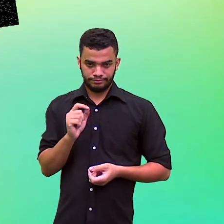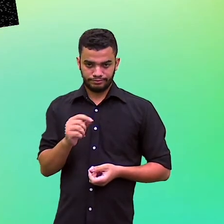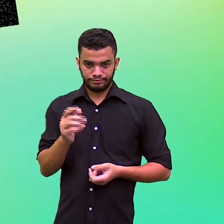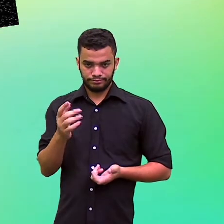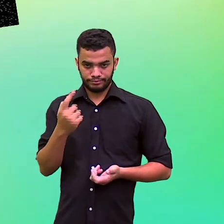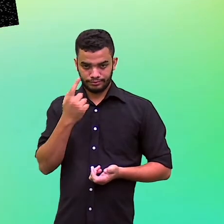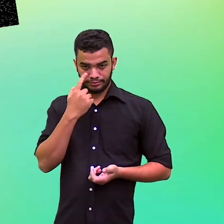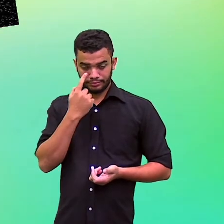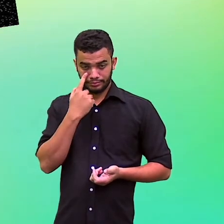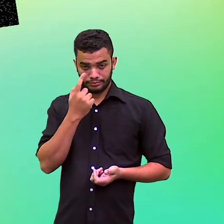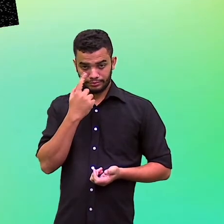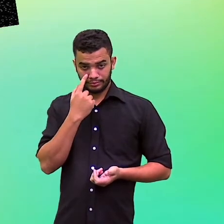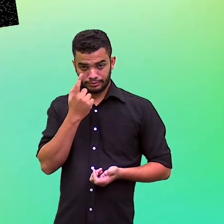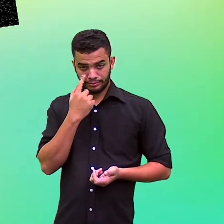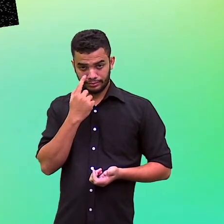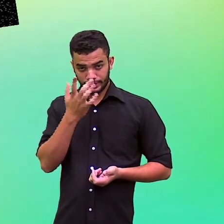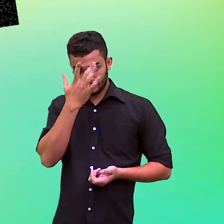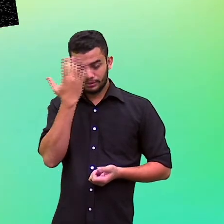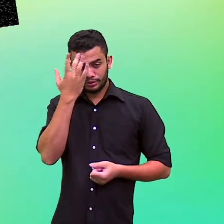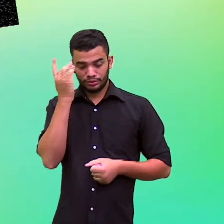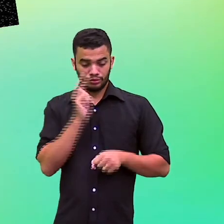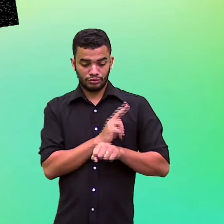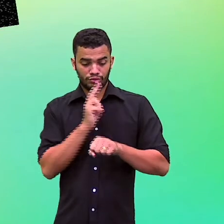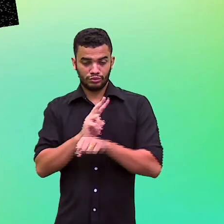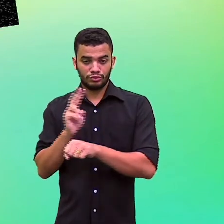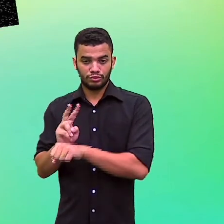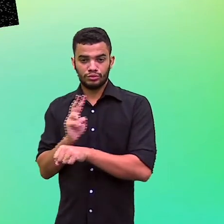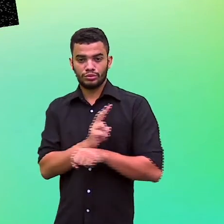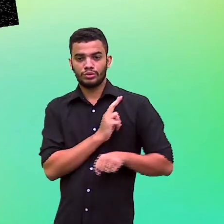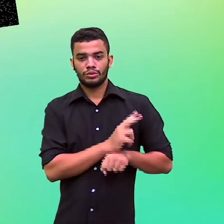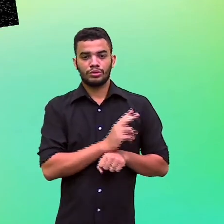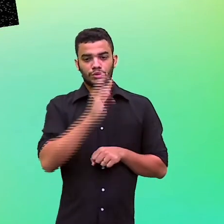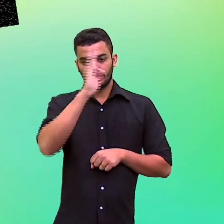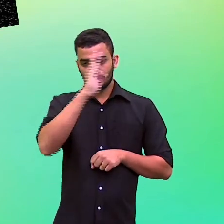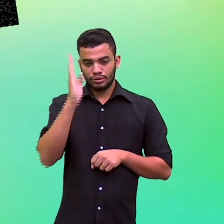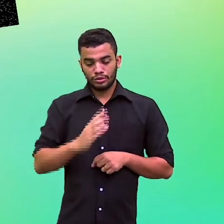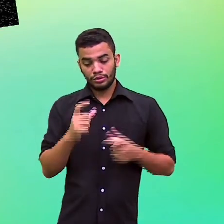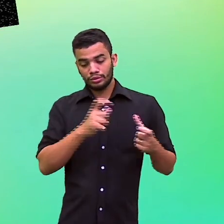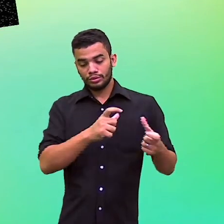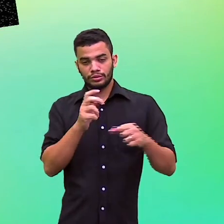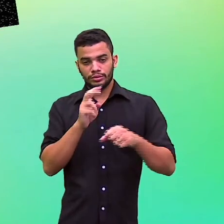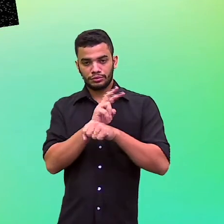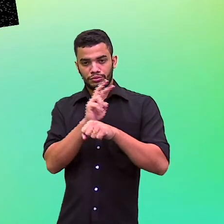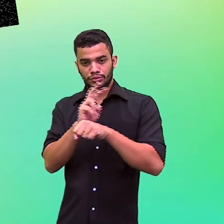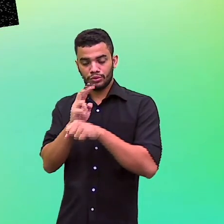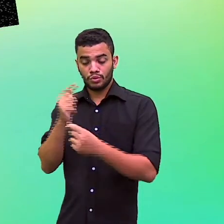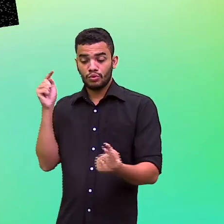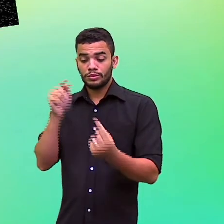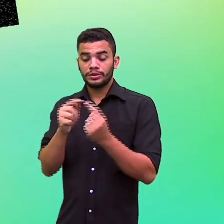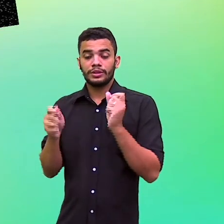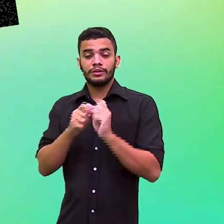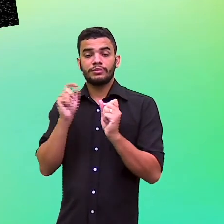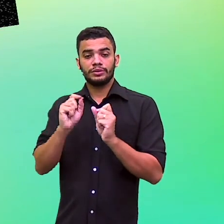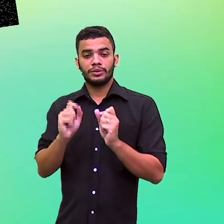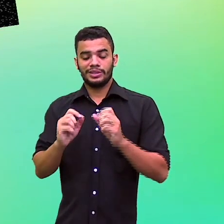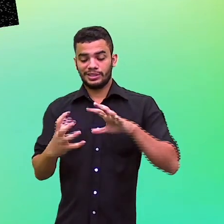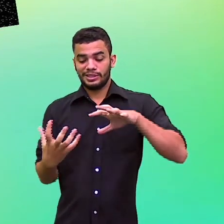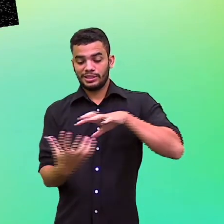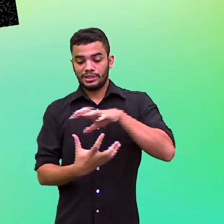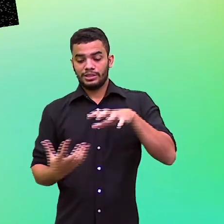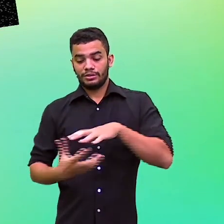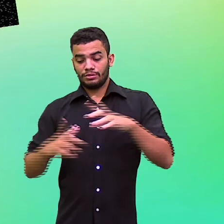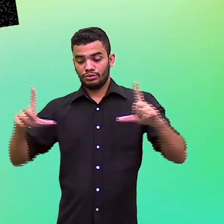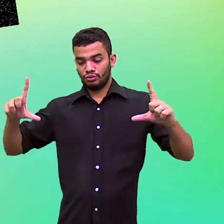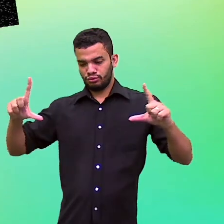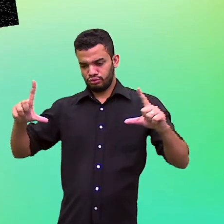conta? Quem ia fazer com que isso, todas estas revoltas, diminuíssem? Cessassem, não,